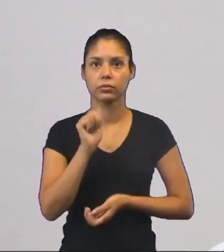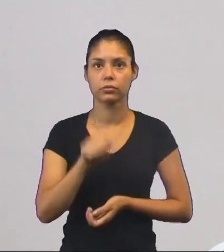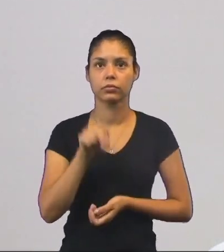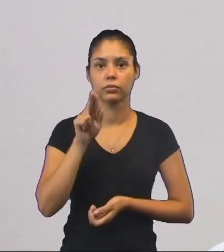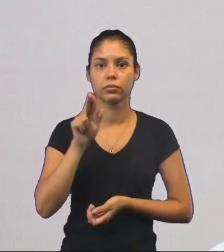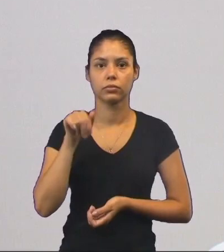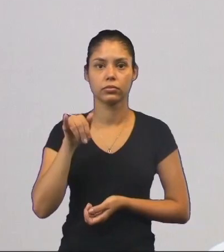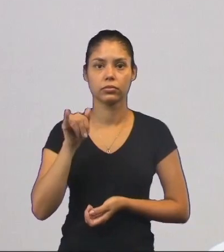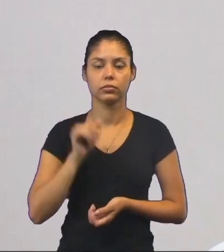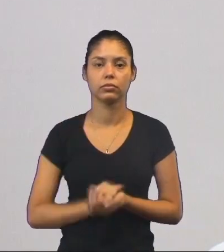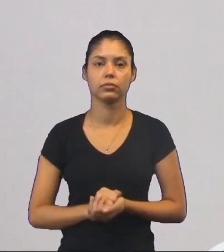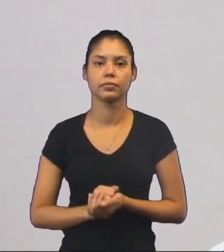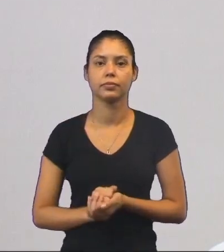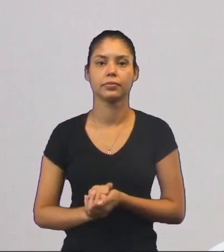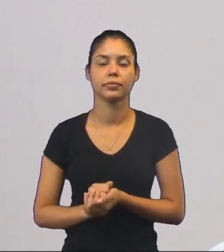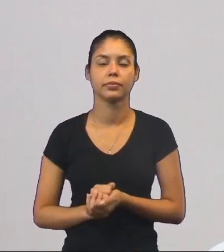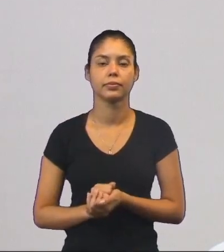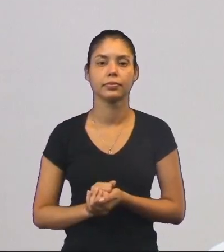astronômica internacional